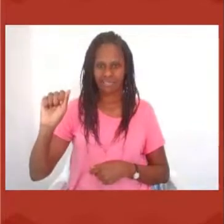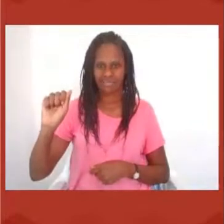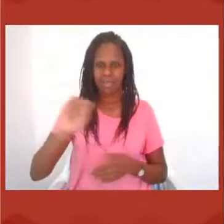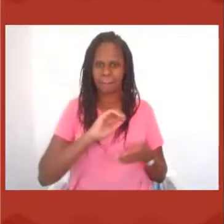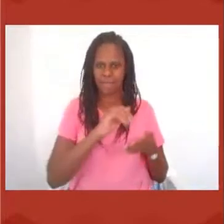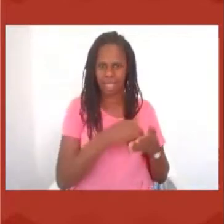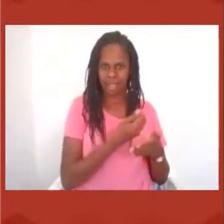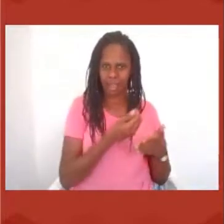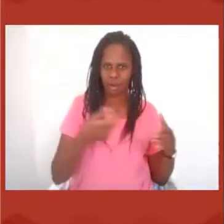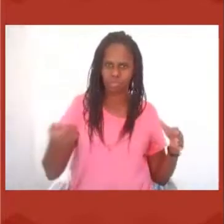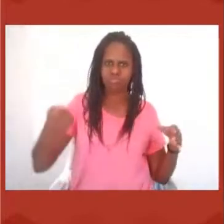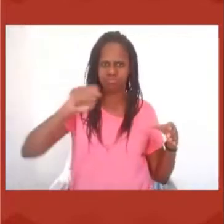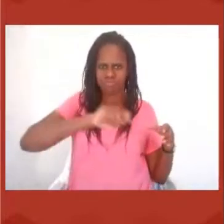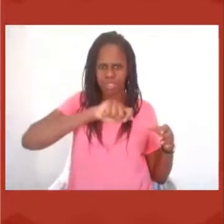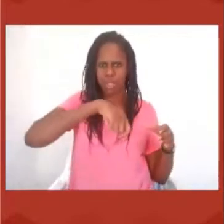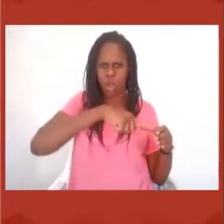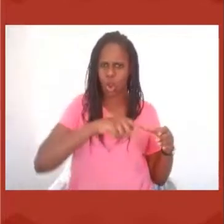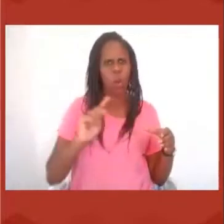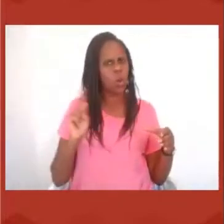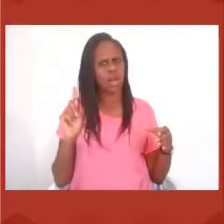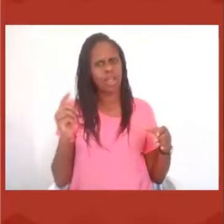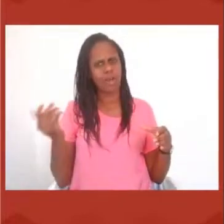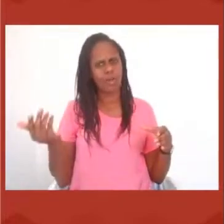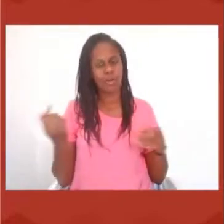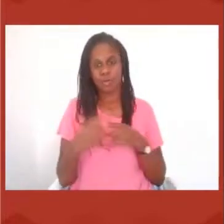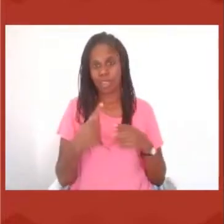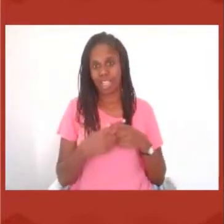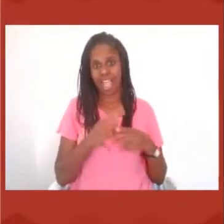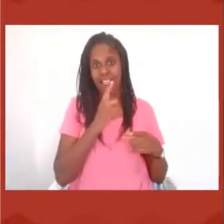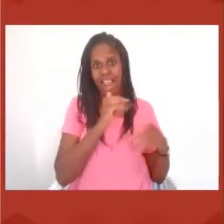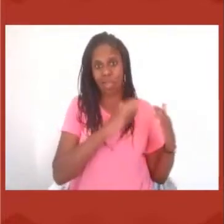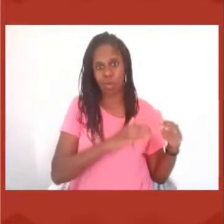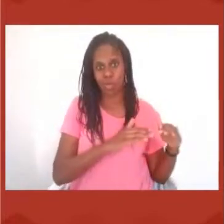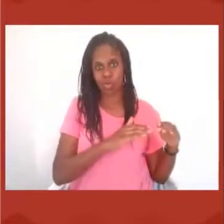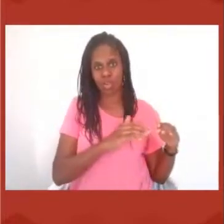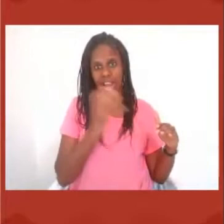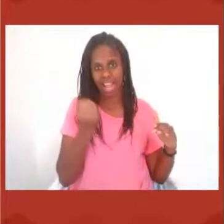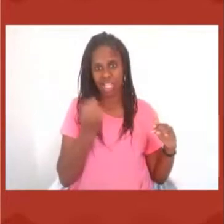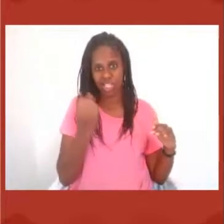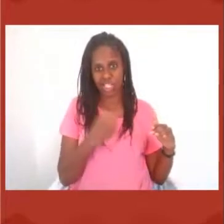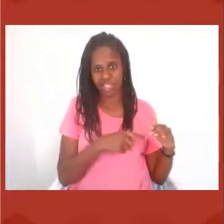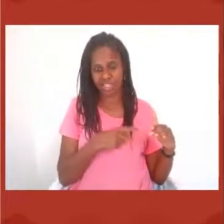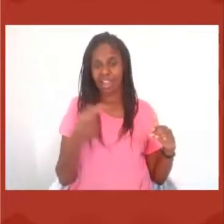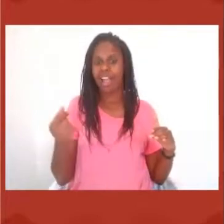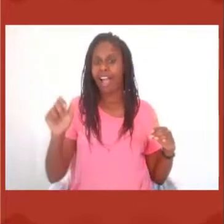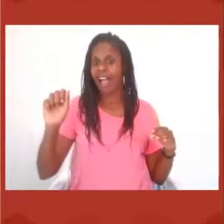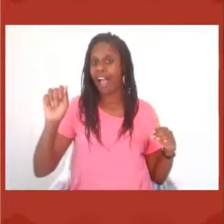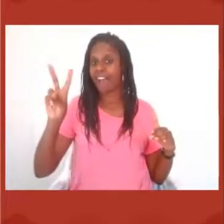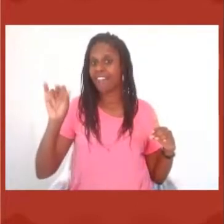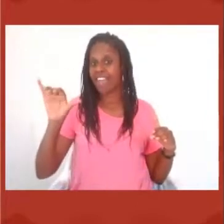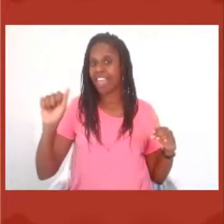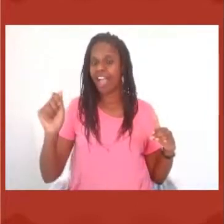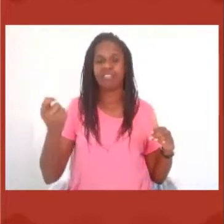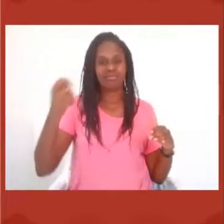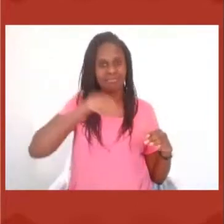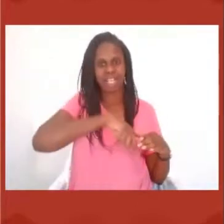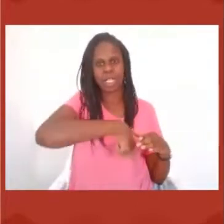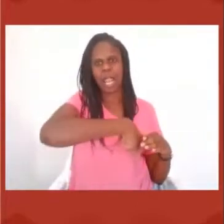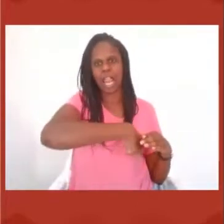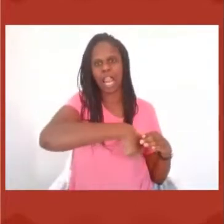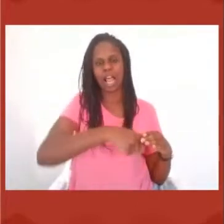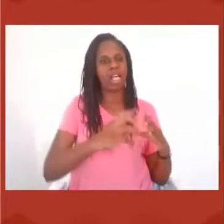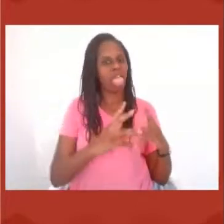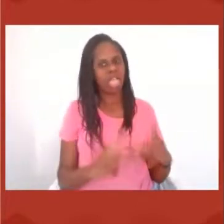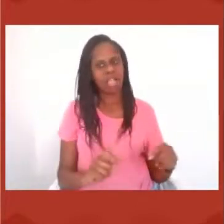vão se diluir no líquido. E aí eu não entendia como é que ia ficar essa relação toda. Não, você pode